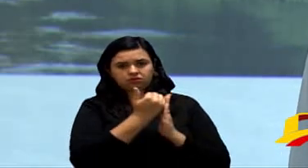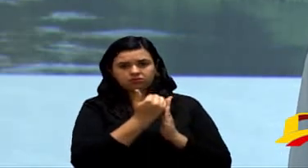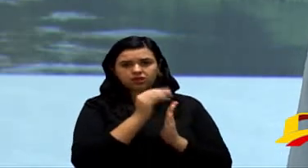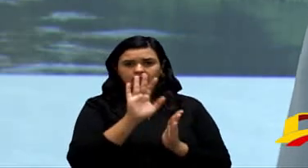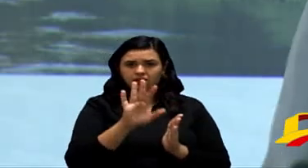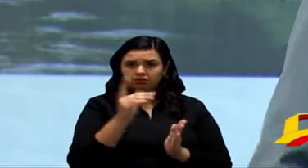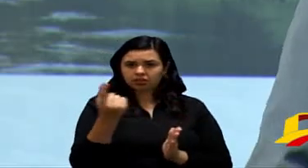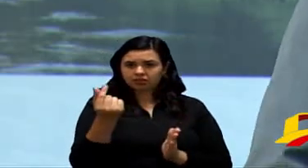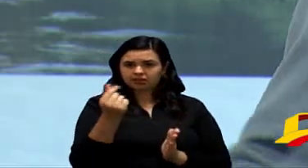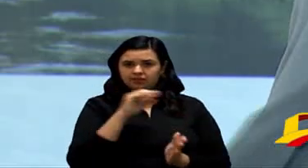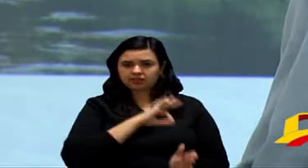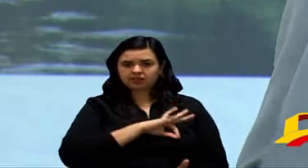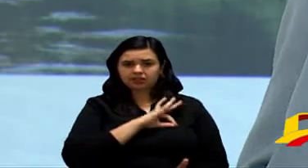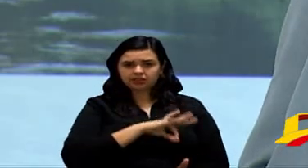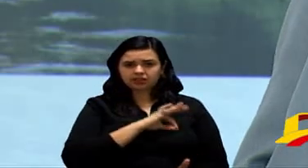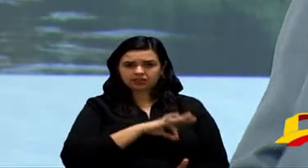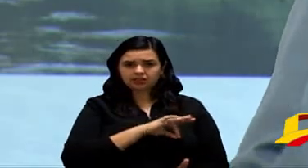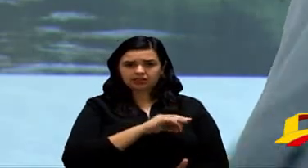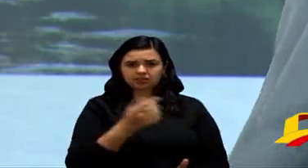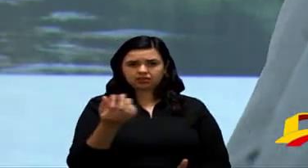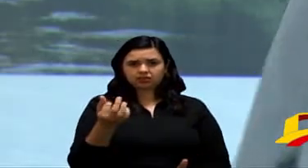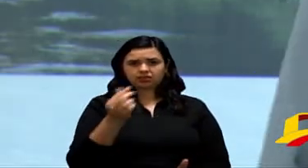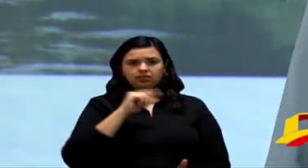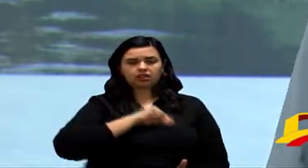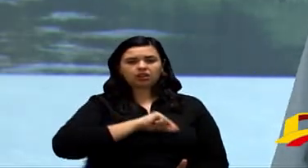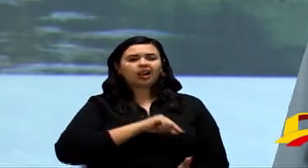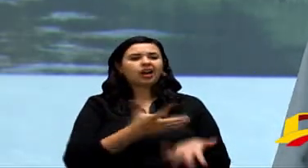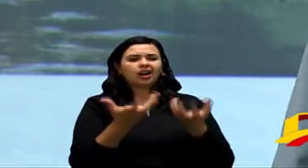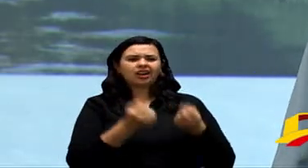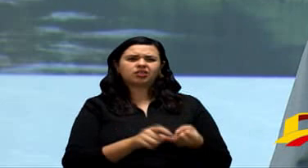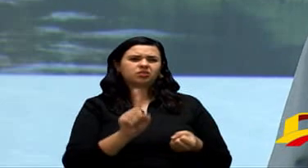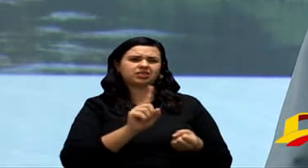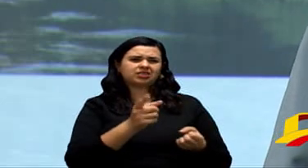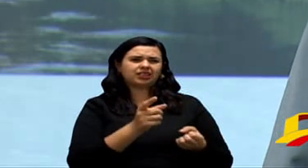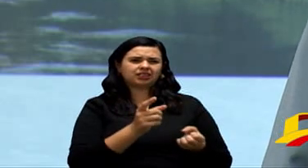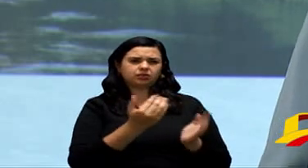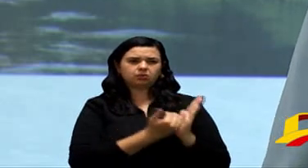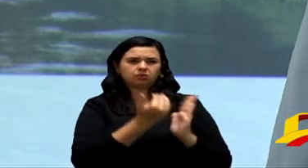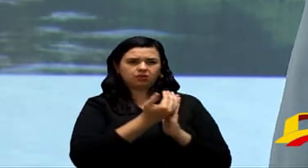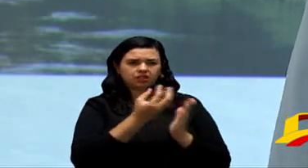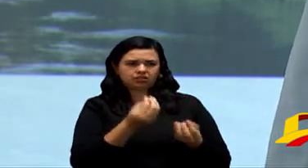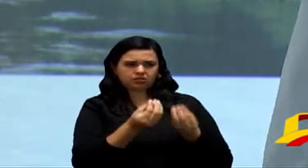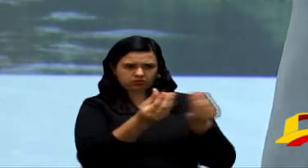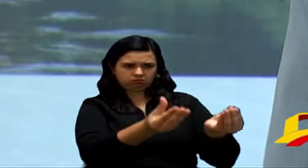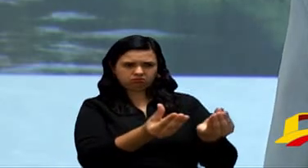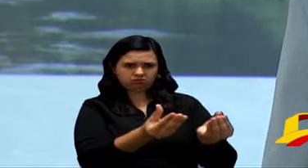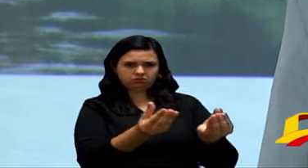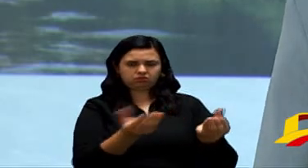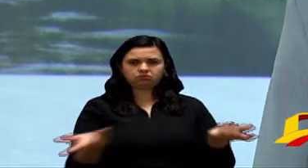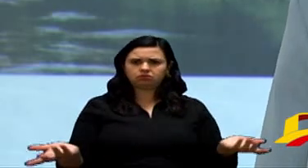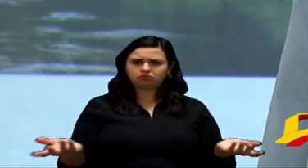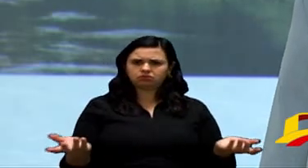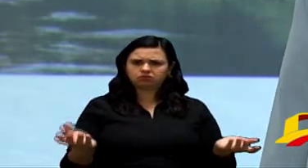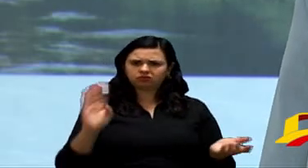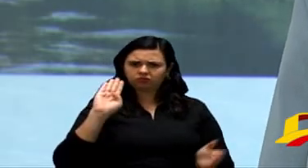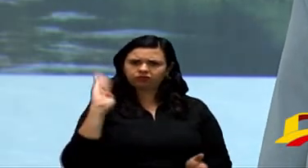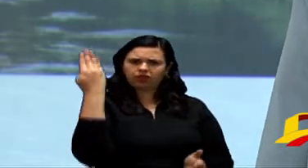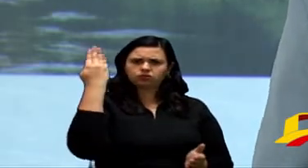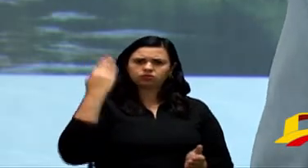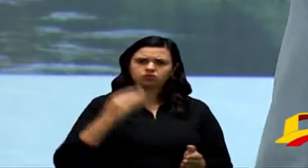salários cai na conta eu não vejo nenhum dizer eu não aceito Isso é hipocrisia